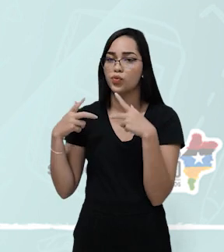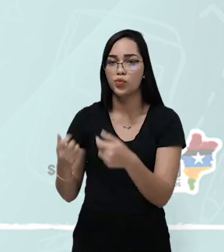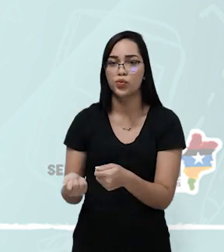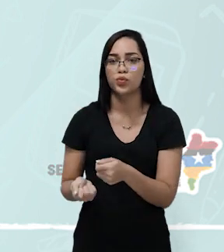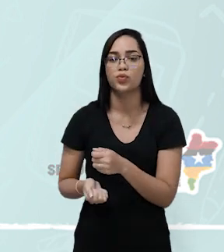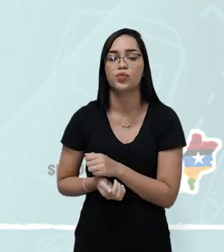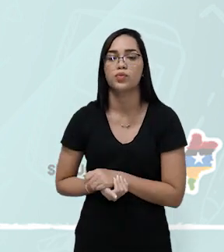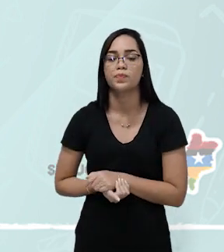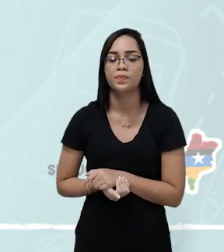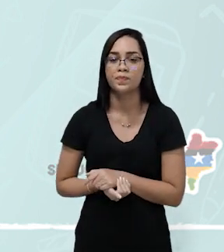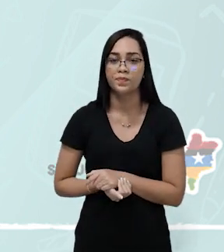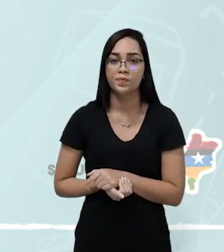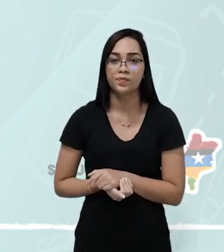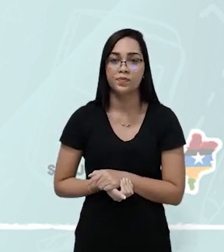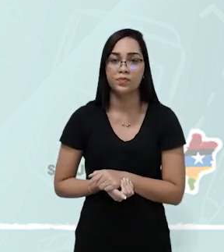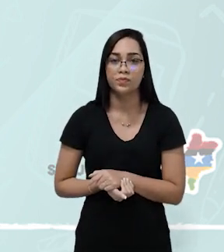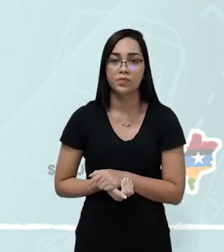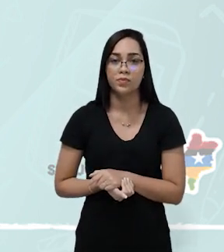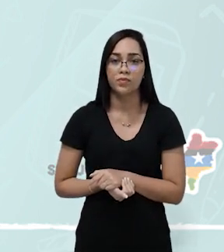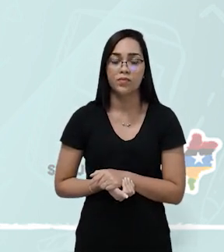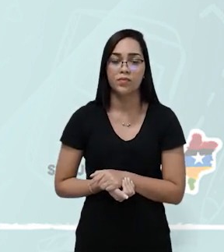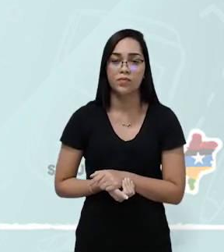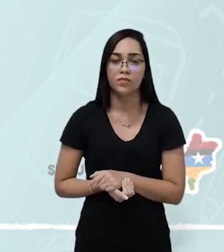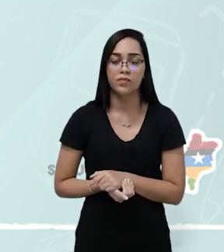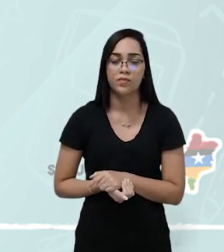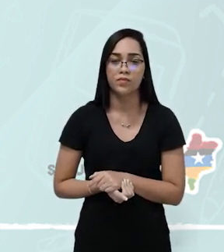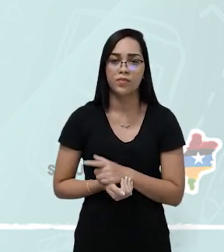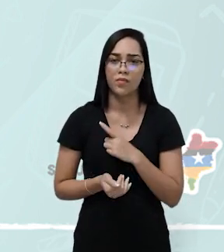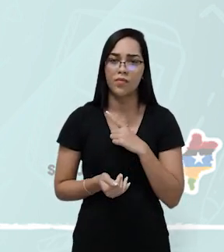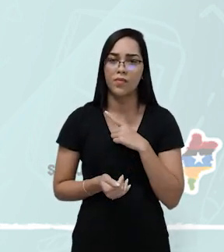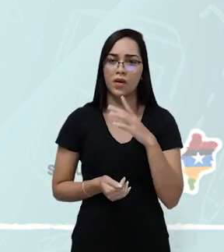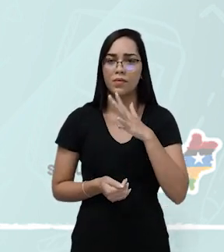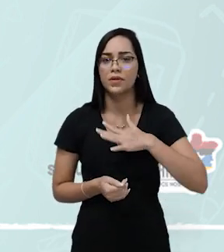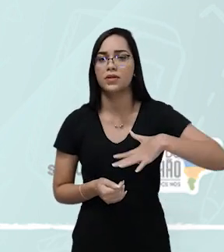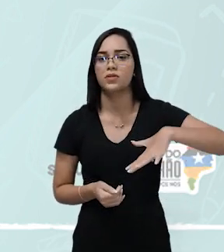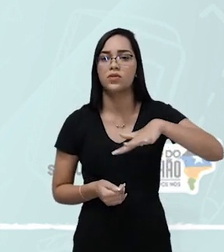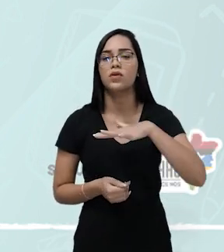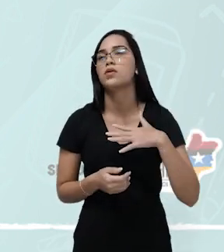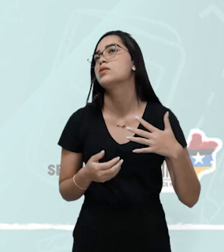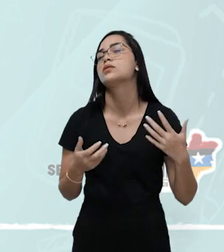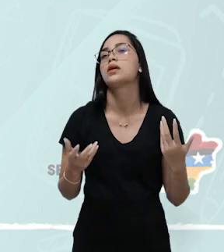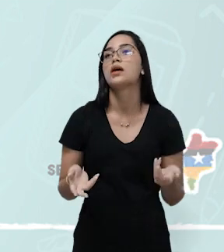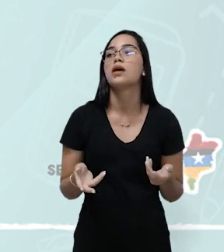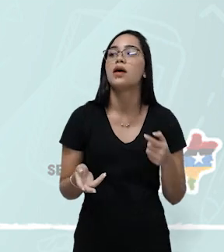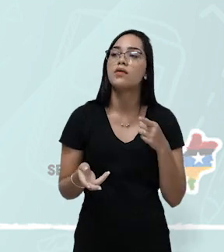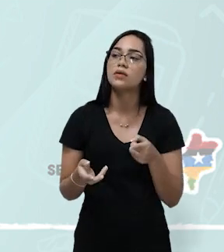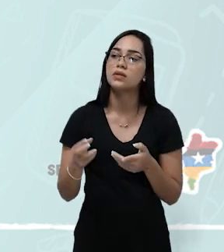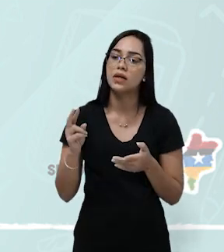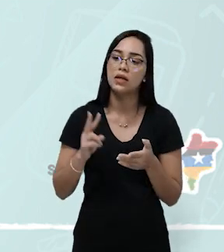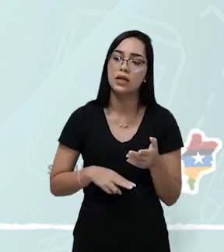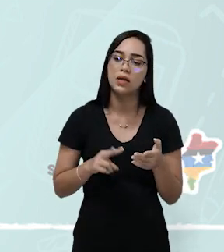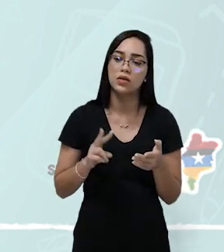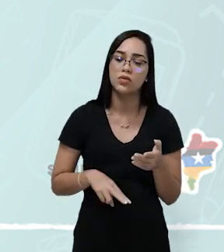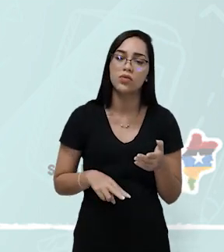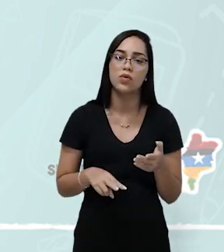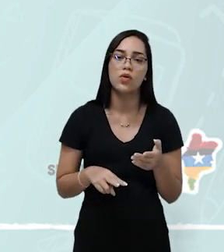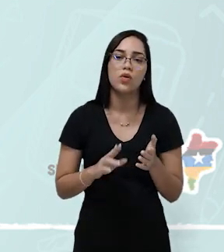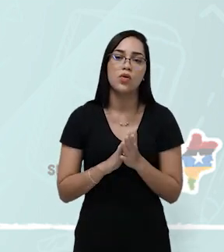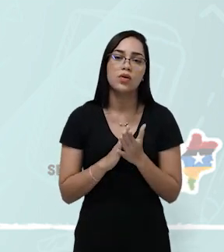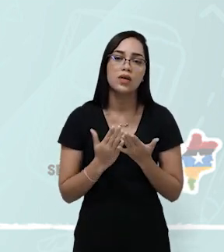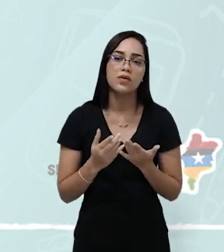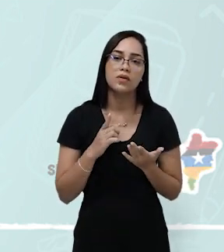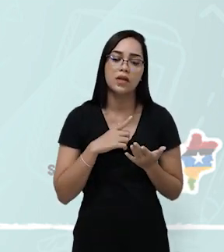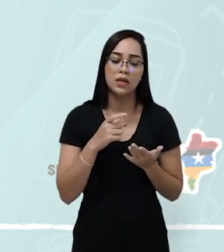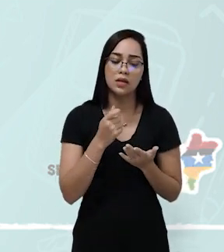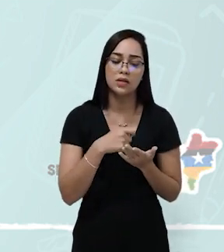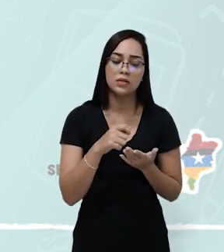as ações acontecem. Então, gente, essas ambientações, você está lendo um livro, ele vem